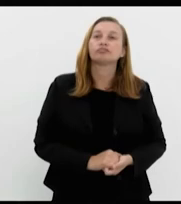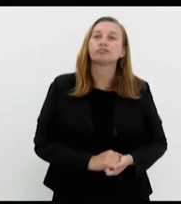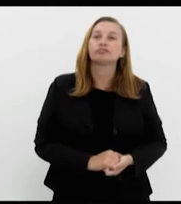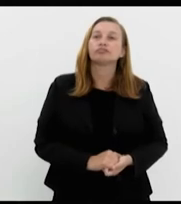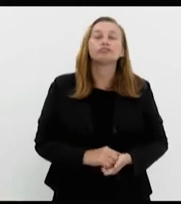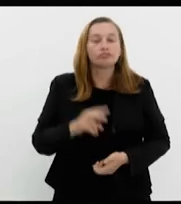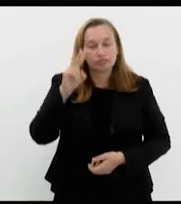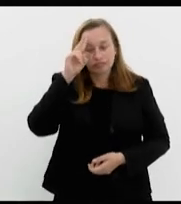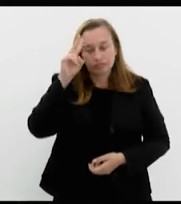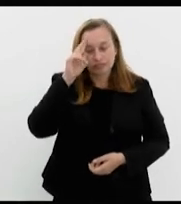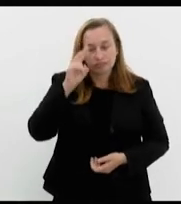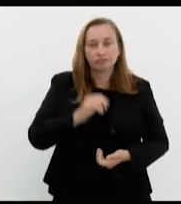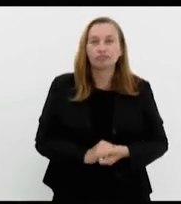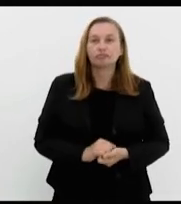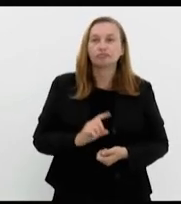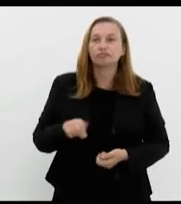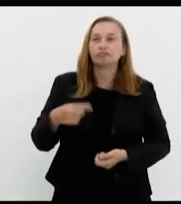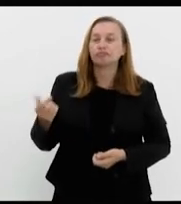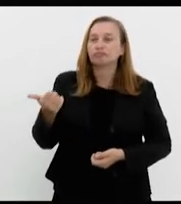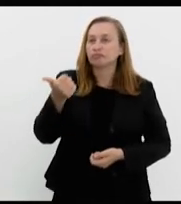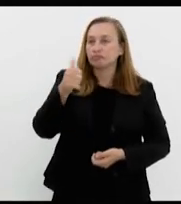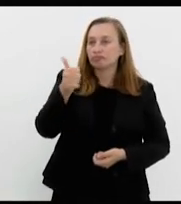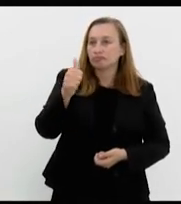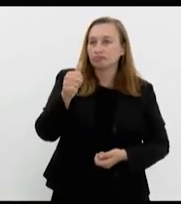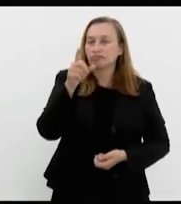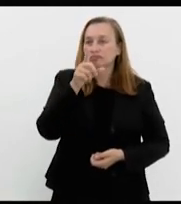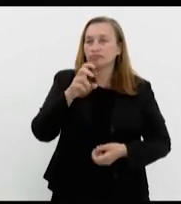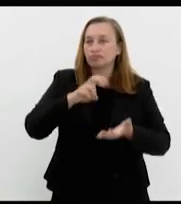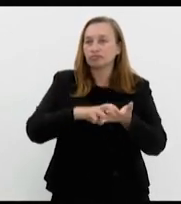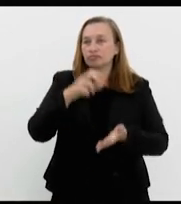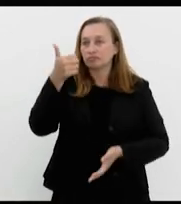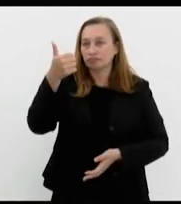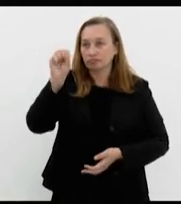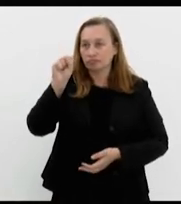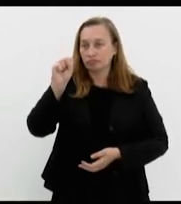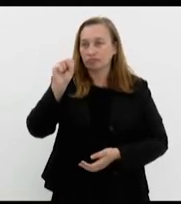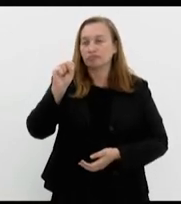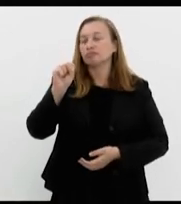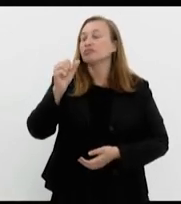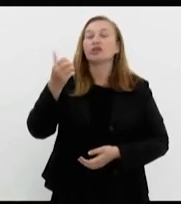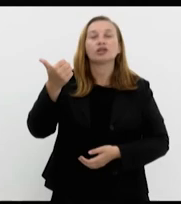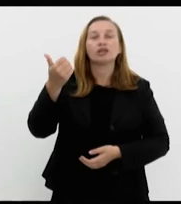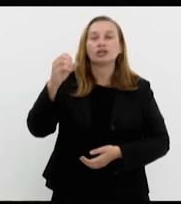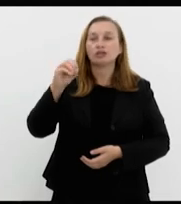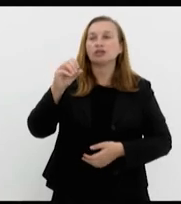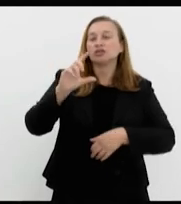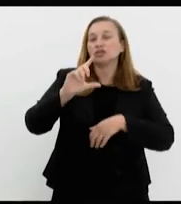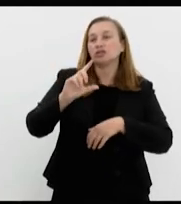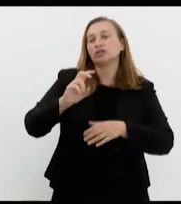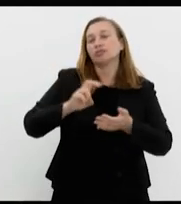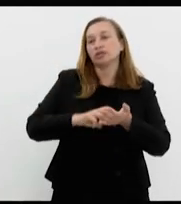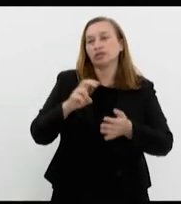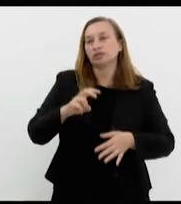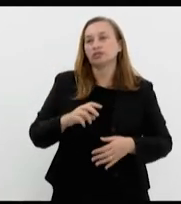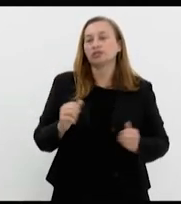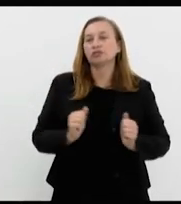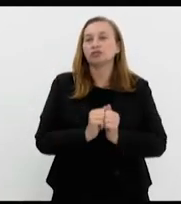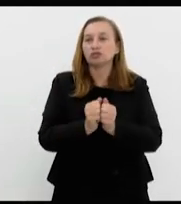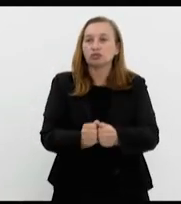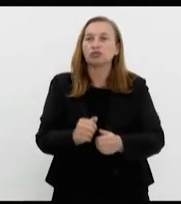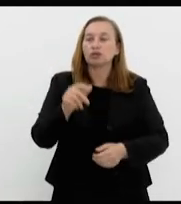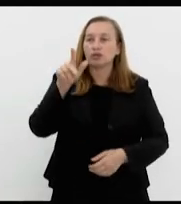na segunda-feira, próximo dia 11, 10h30 da manhã, estar aqui junto conosco, cerrando fileira, junto com a